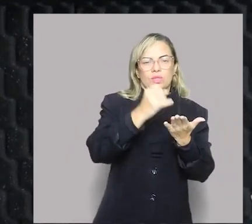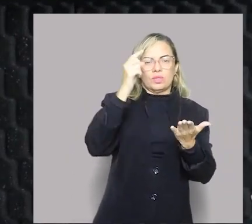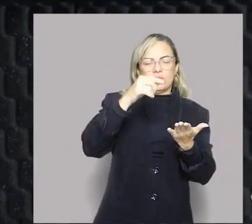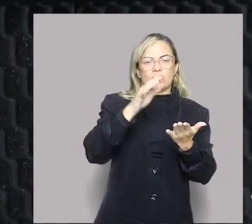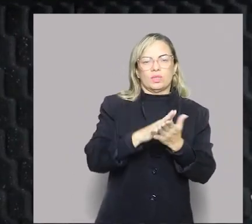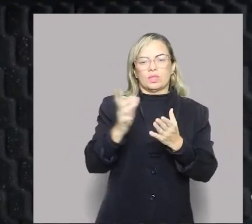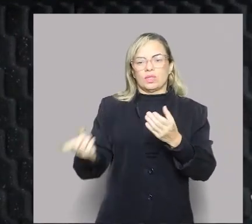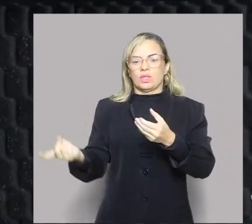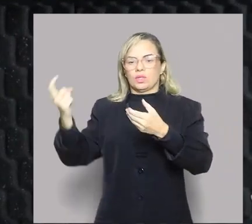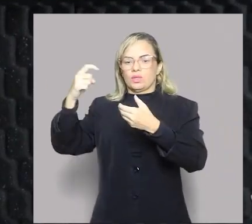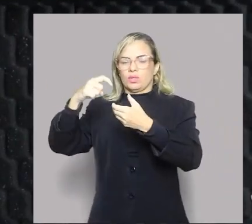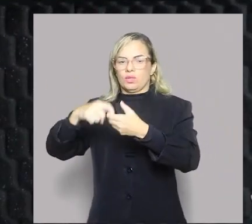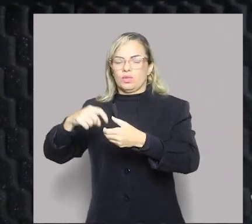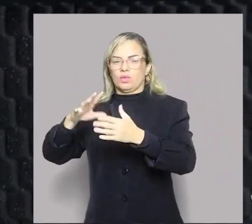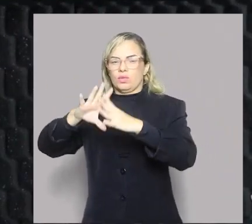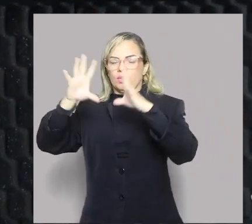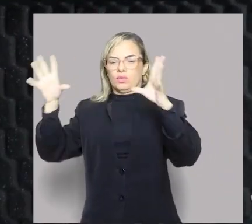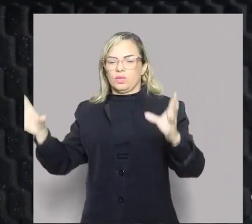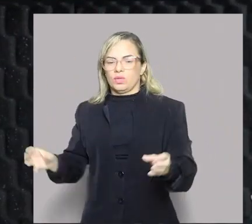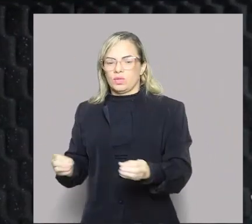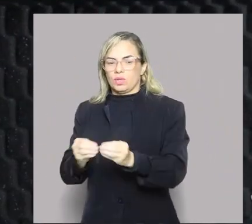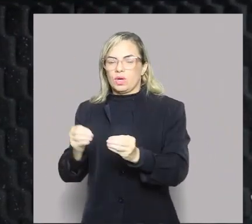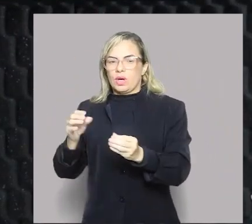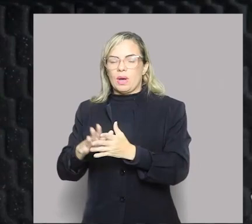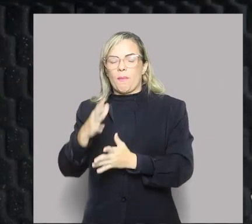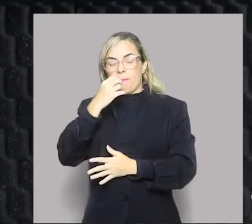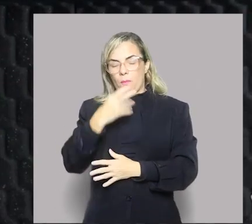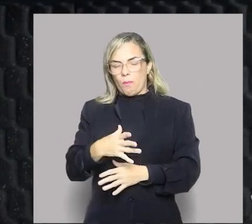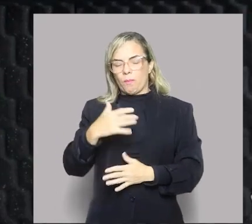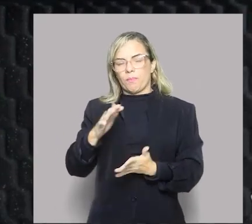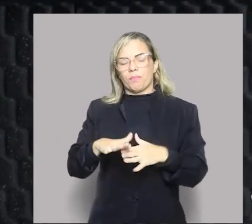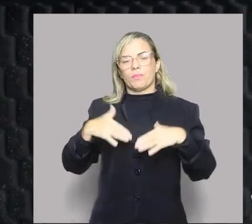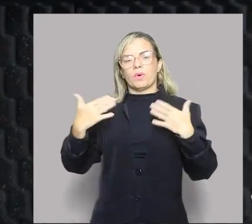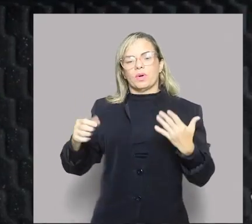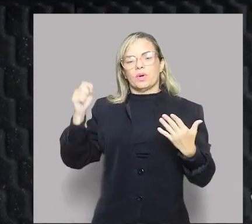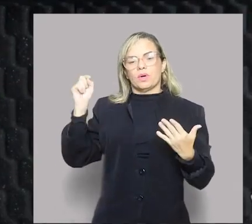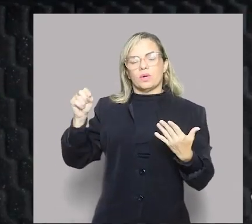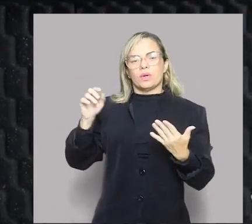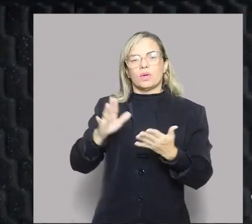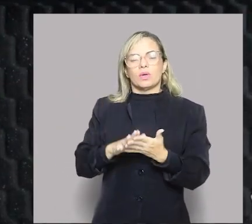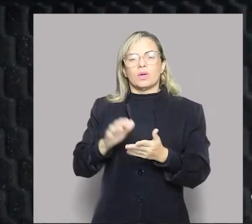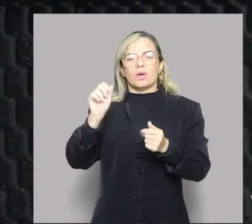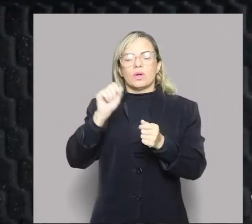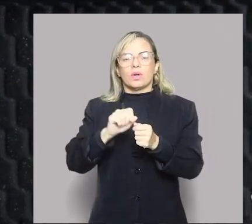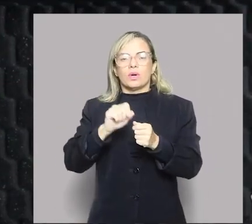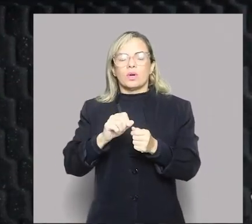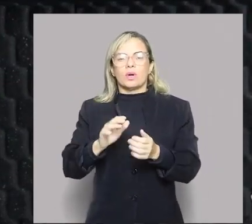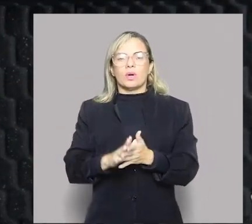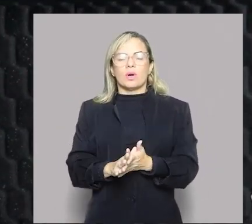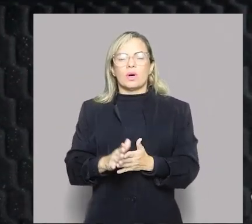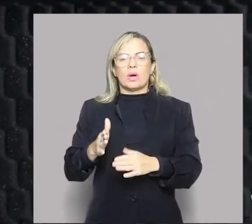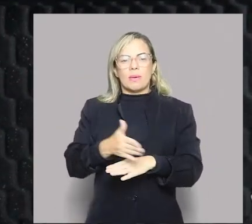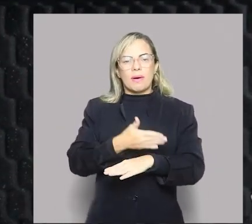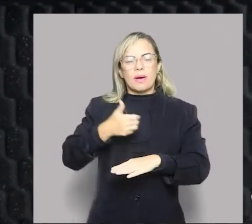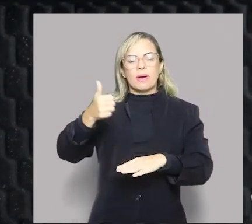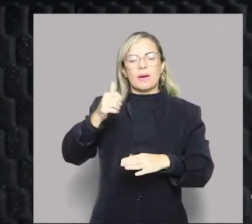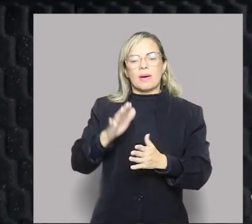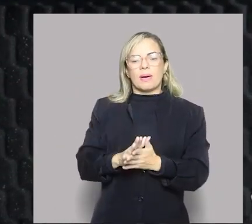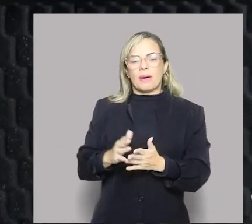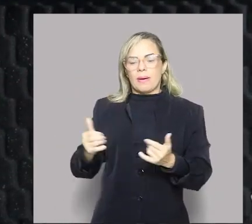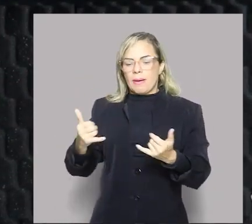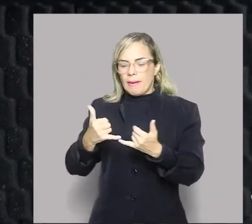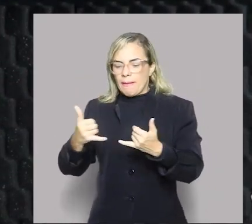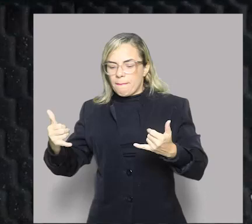você retome. E, de preferência, é uma referência que vai fazer uso lá na última linha do